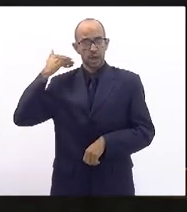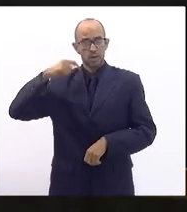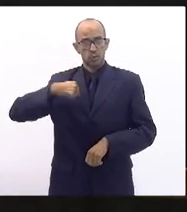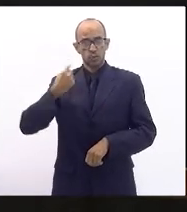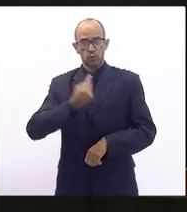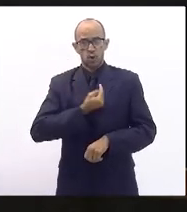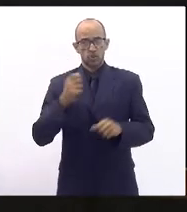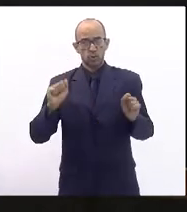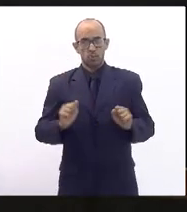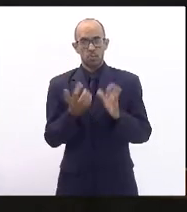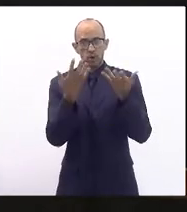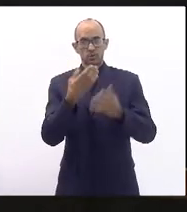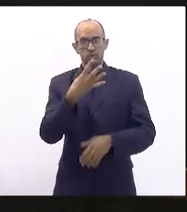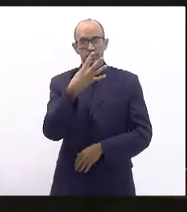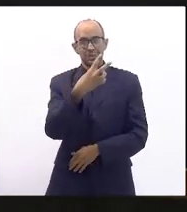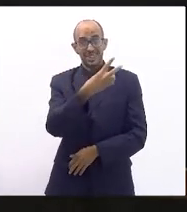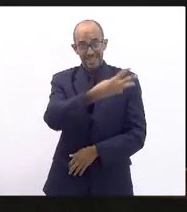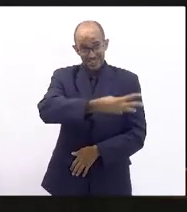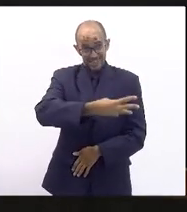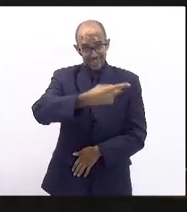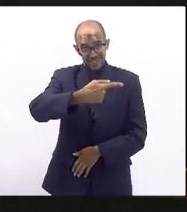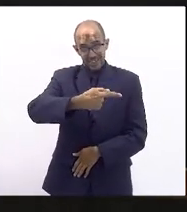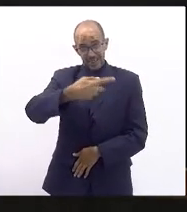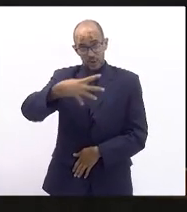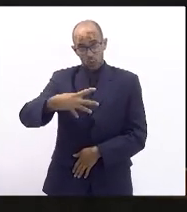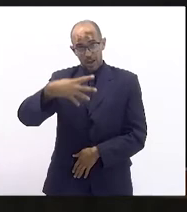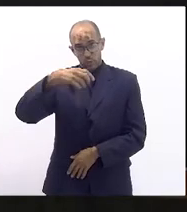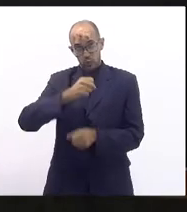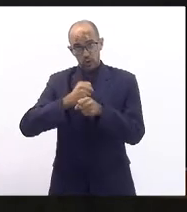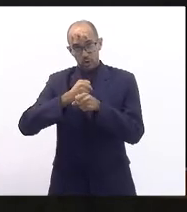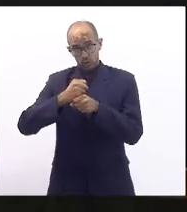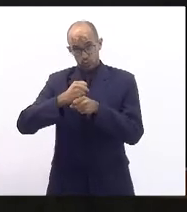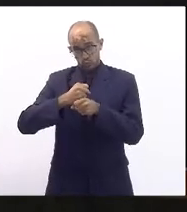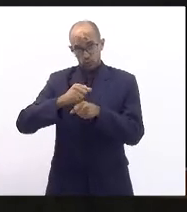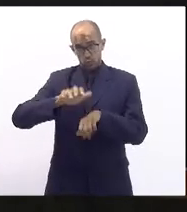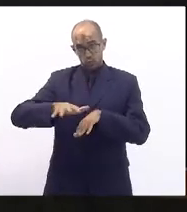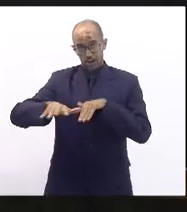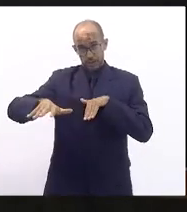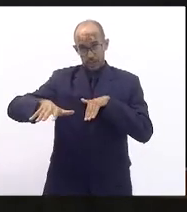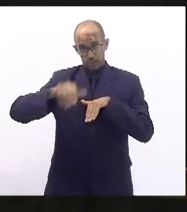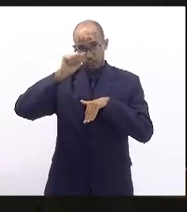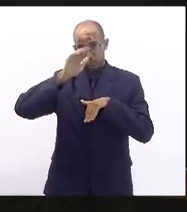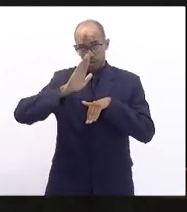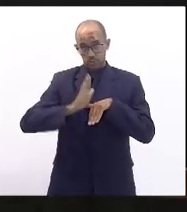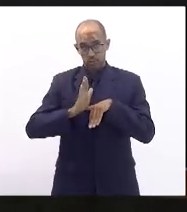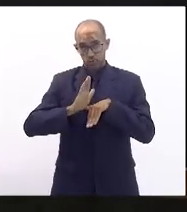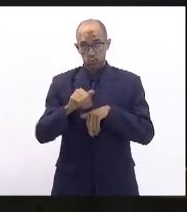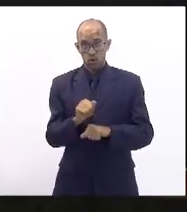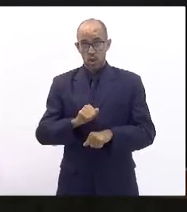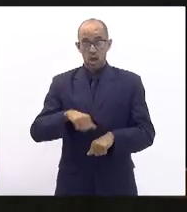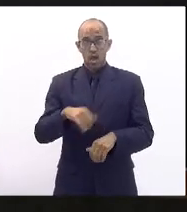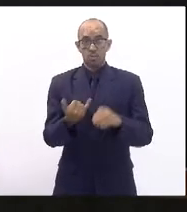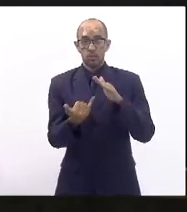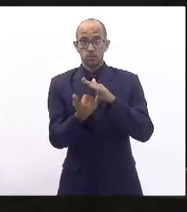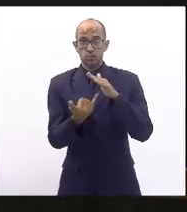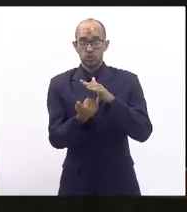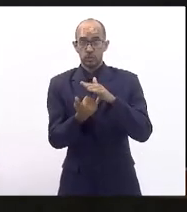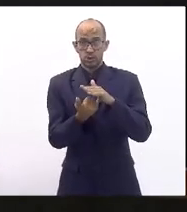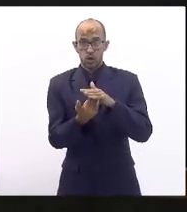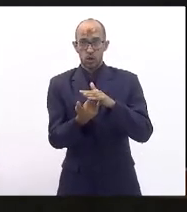comemoramos 374 anos o exército brasileiro a instituição de estado